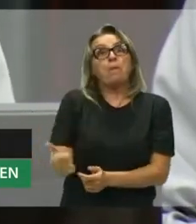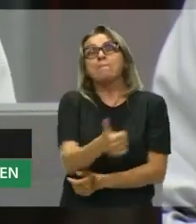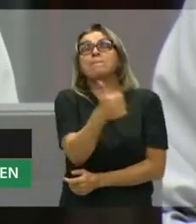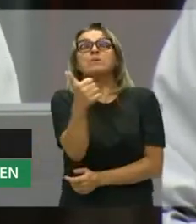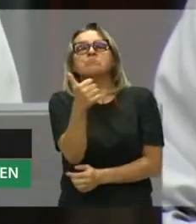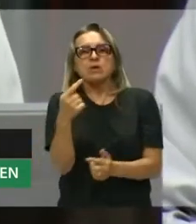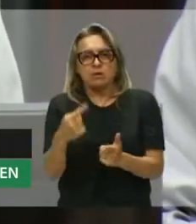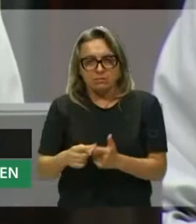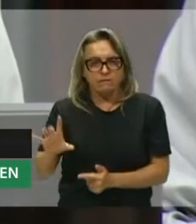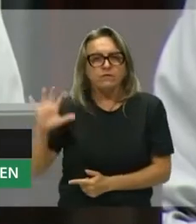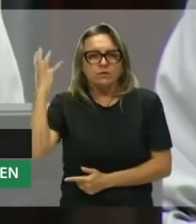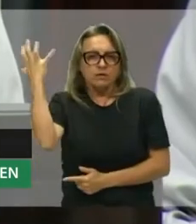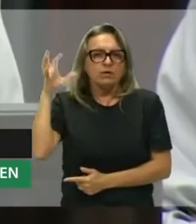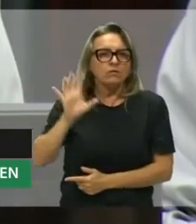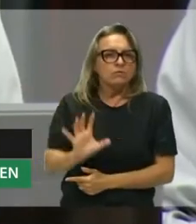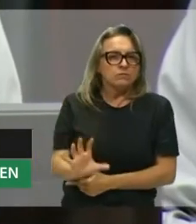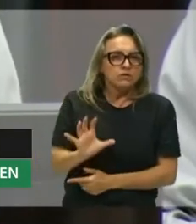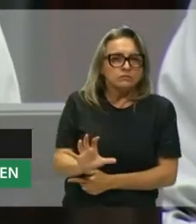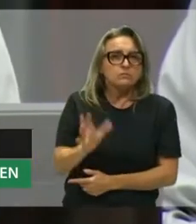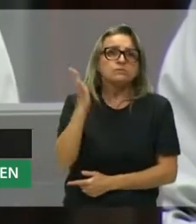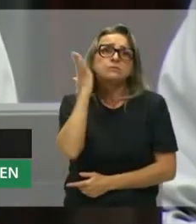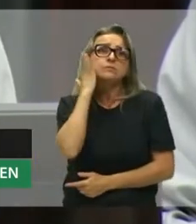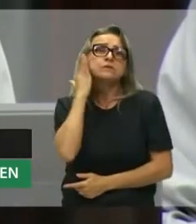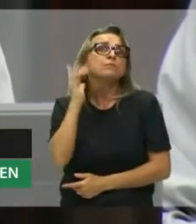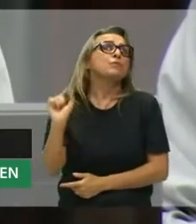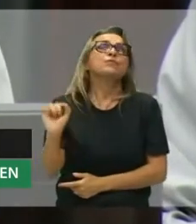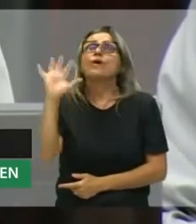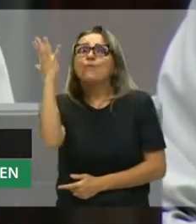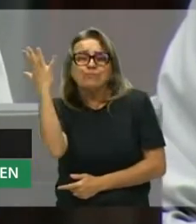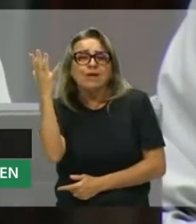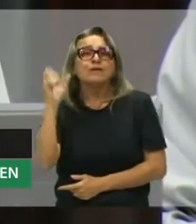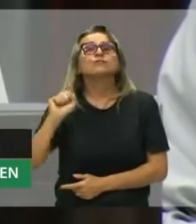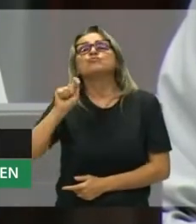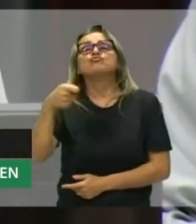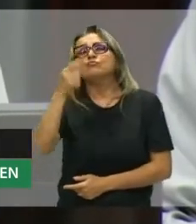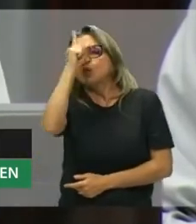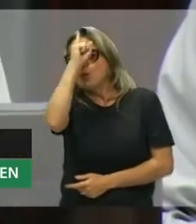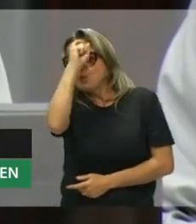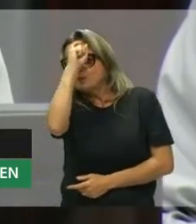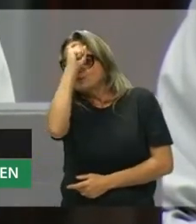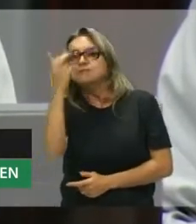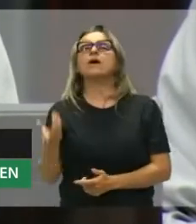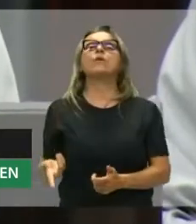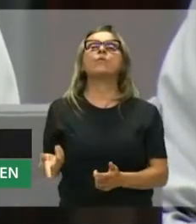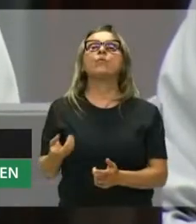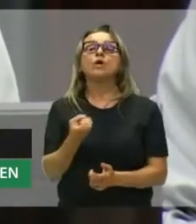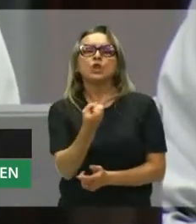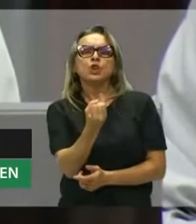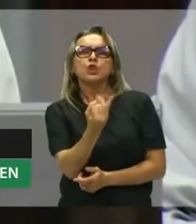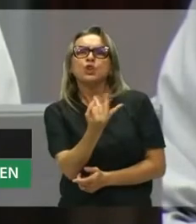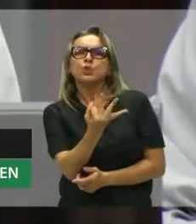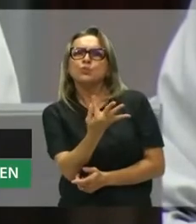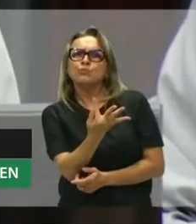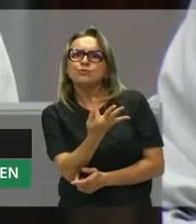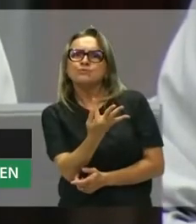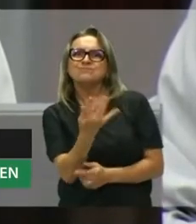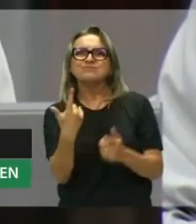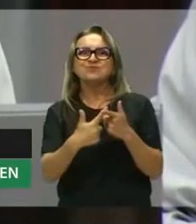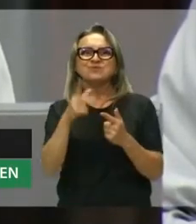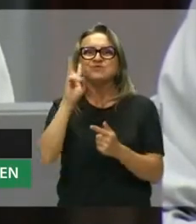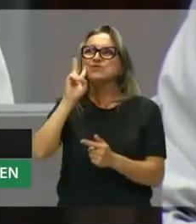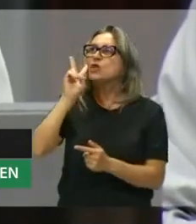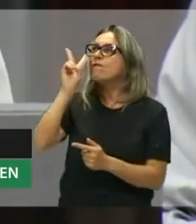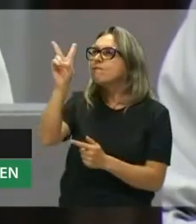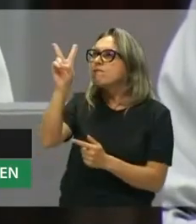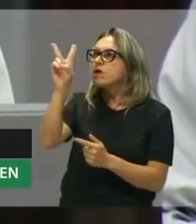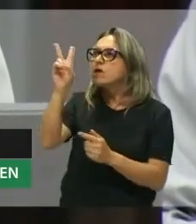que a gente possa, então, saber o Hospital Marieta em números. Porque quando a gente olha lá de fora e vê aquele prédio, a gente não imagina o